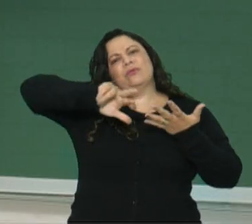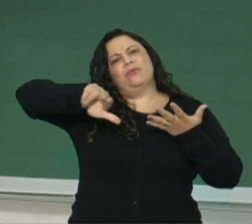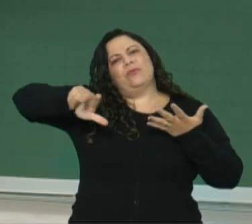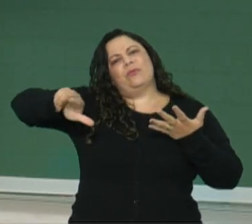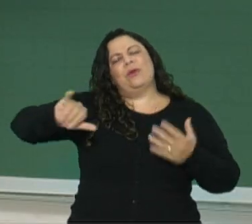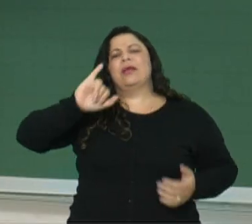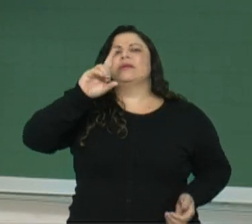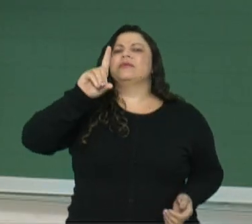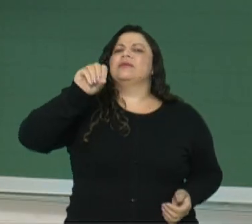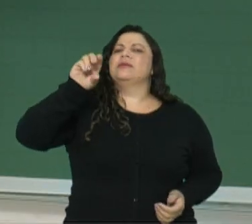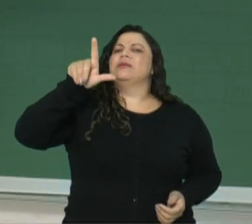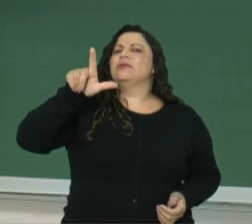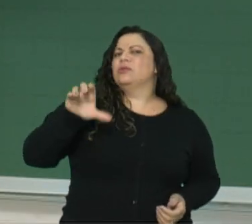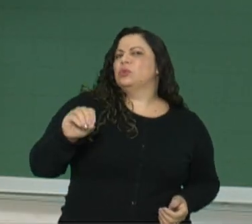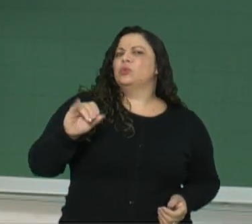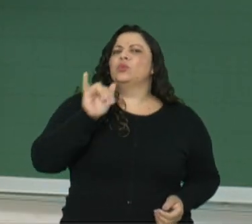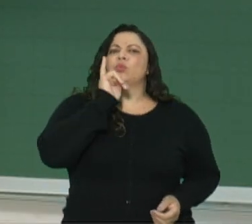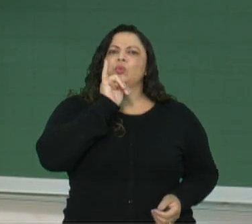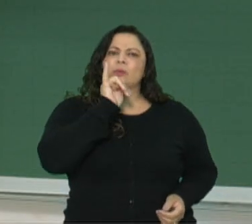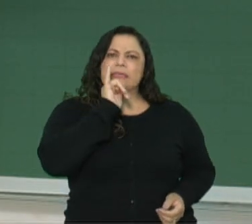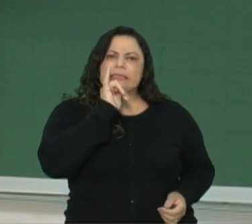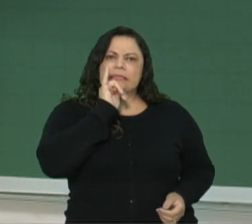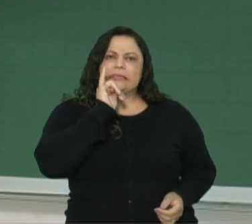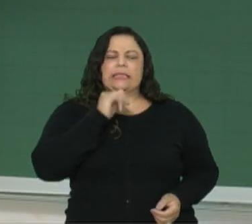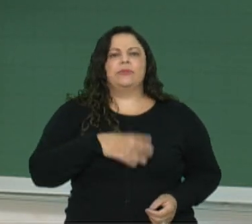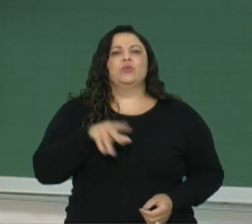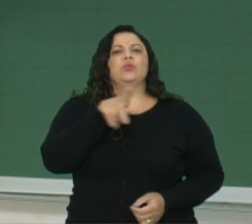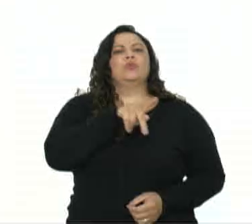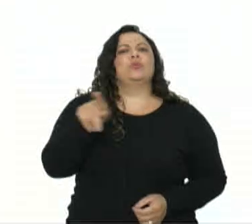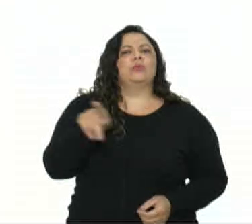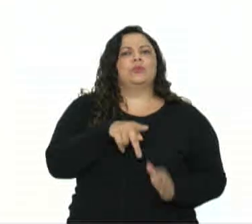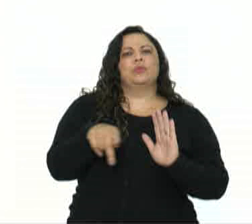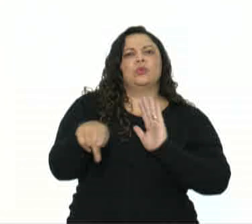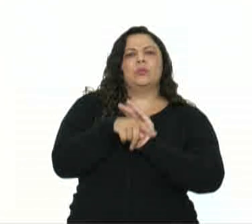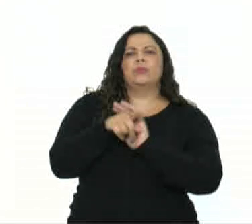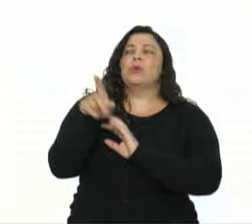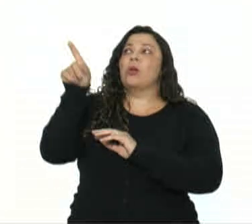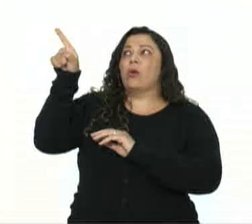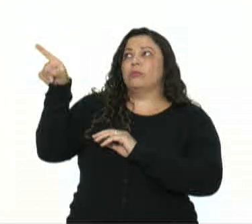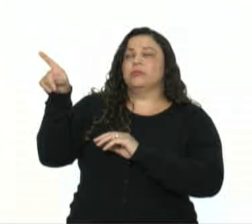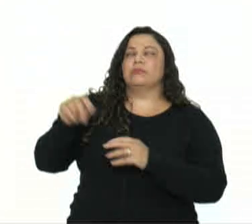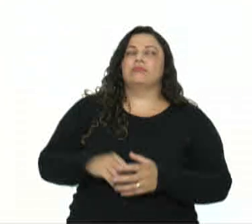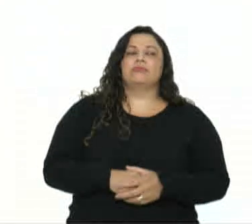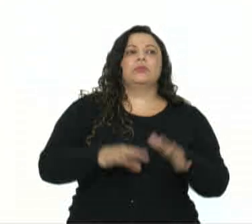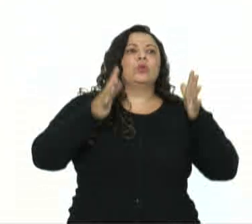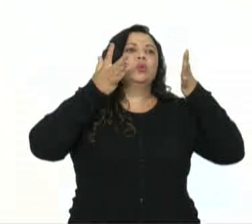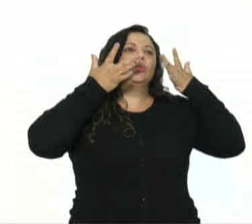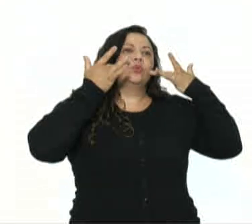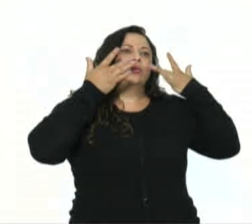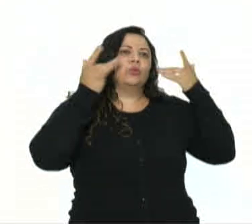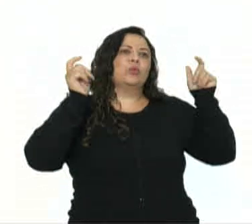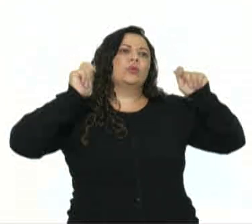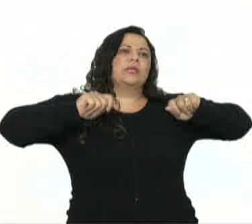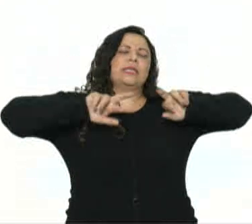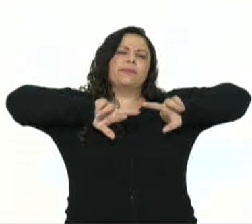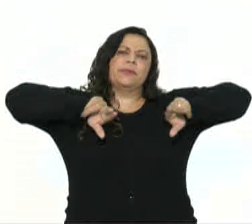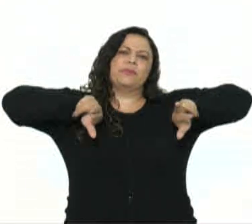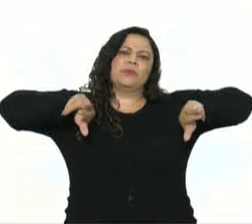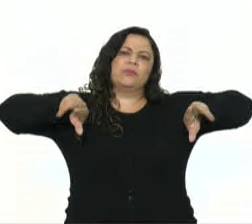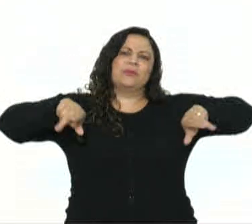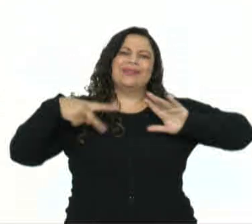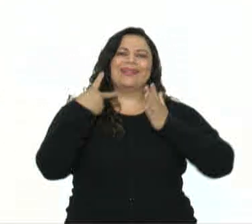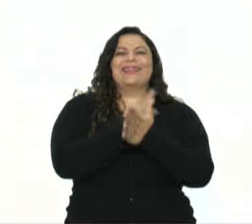gostou? Dê um exemplo dele. O meu é esse. Os ídolos do teatro são aqueles que derivam de erros do